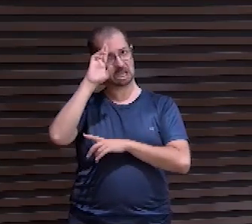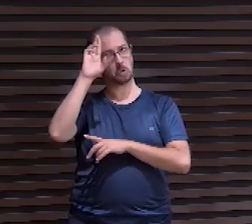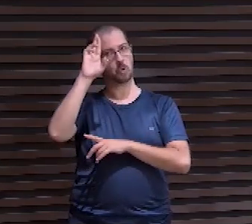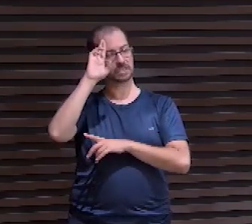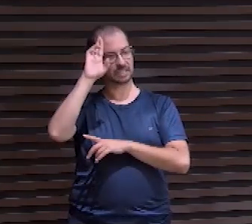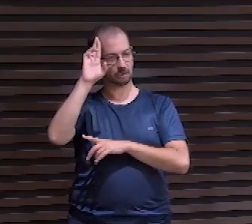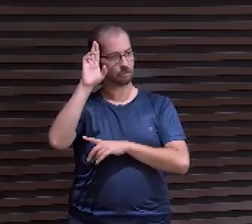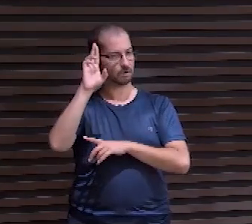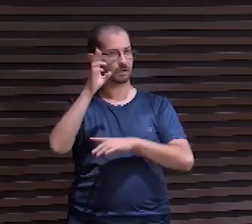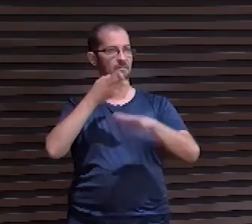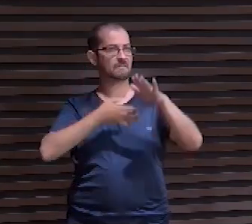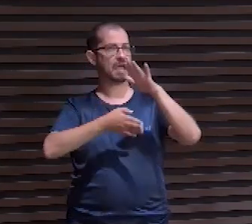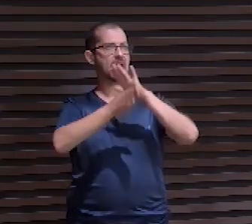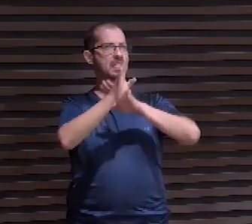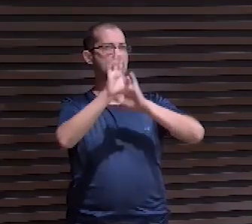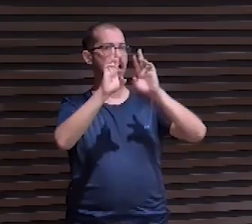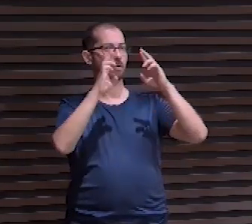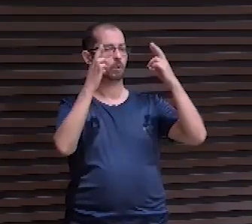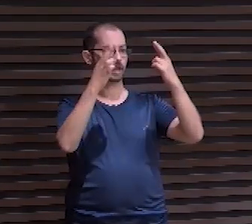no reino de Deus.